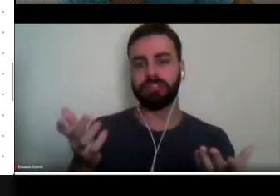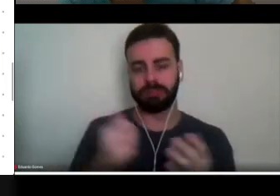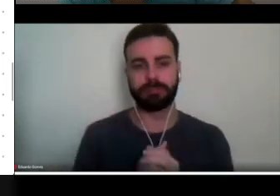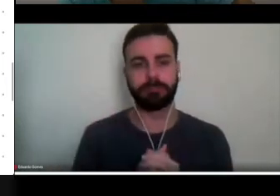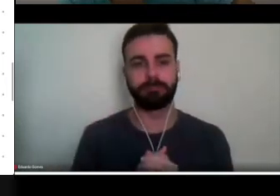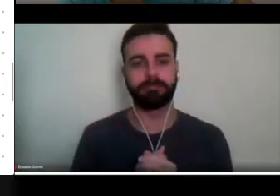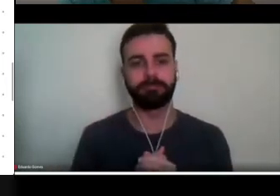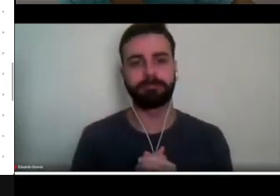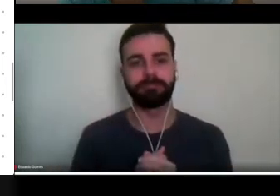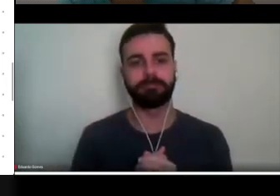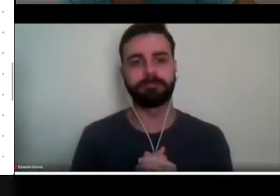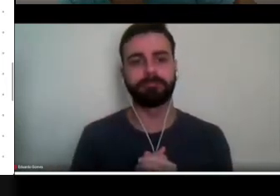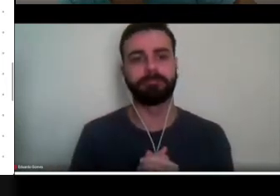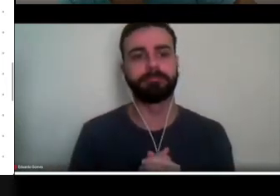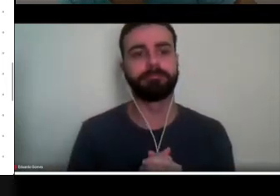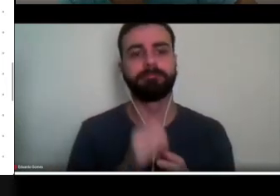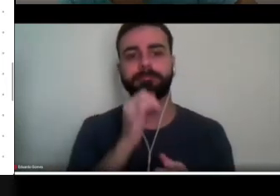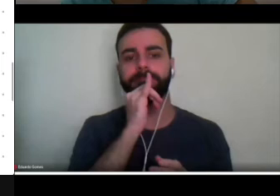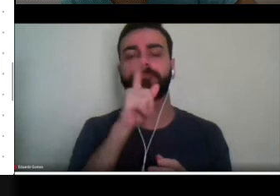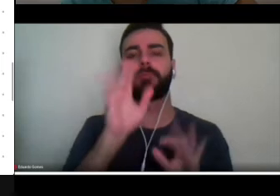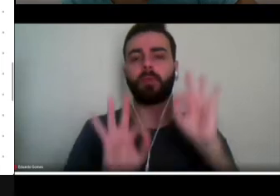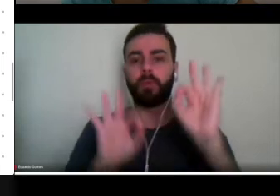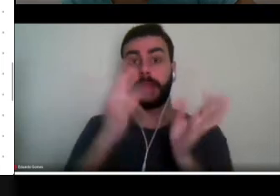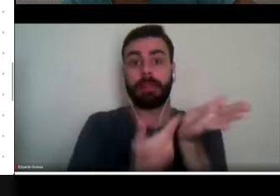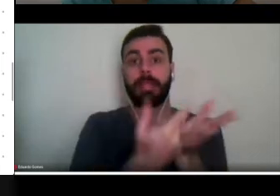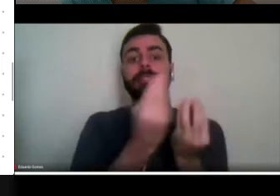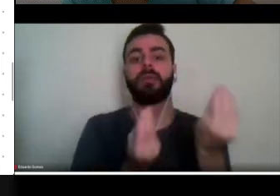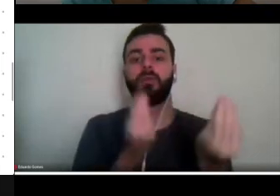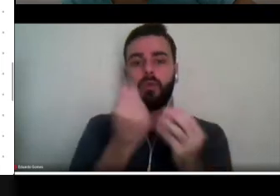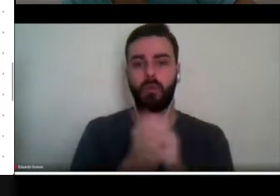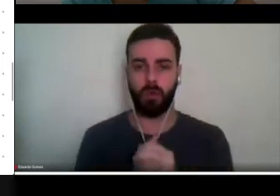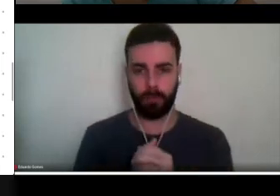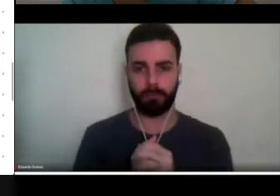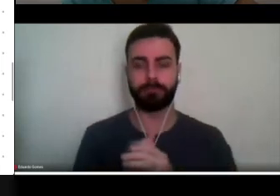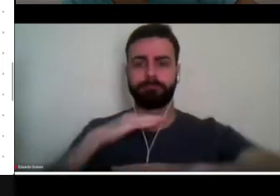linha reta, né? Eu tenho o carro A e o carro